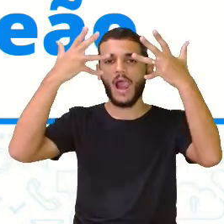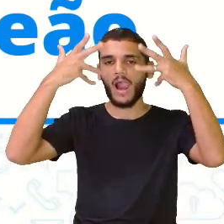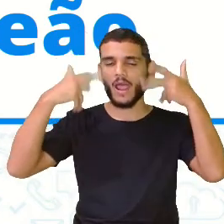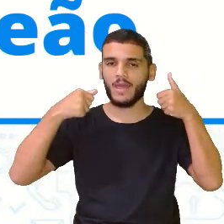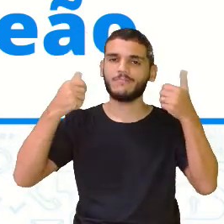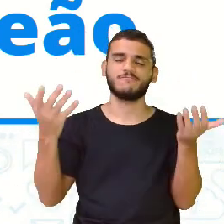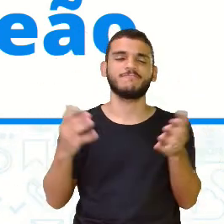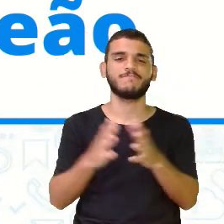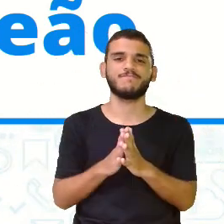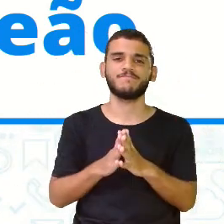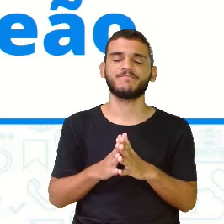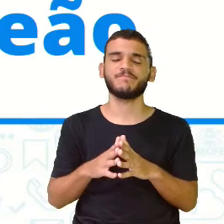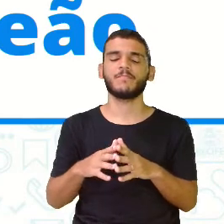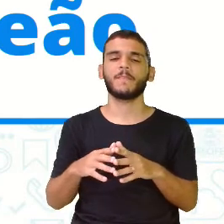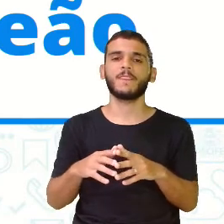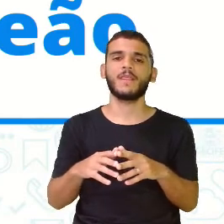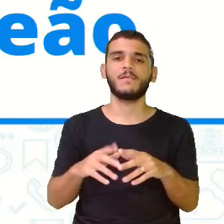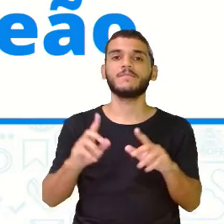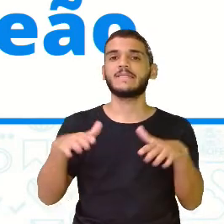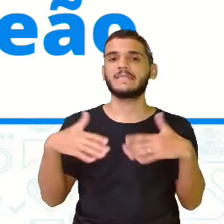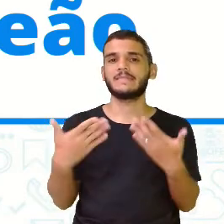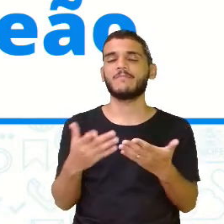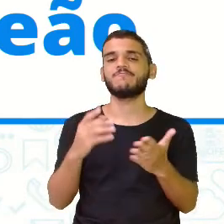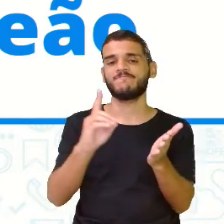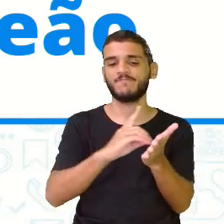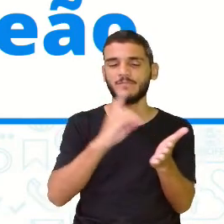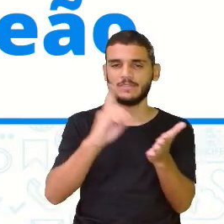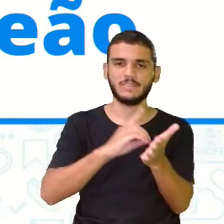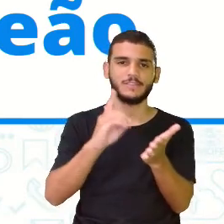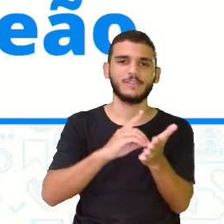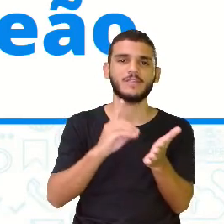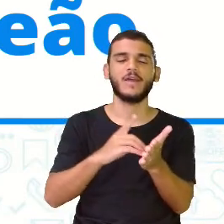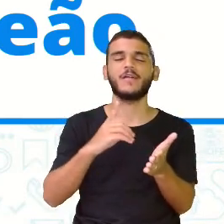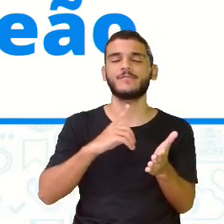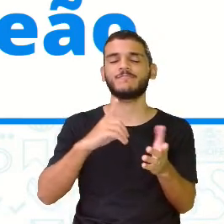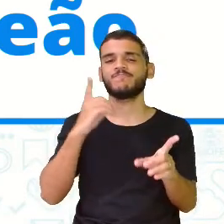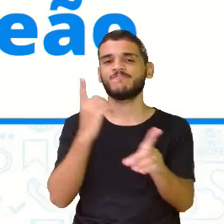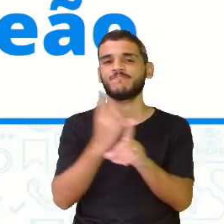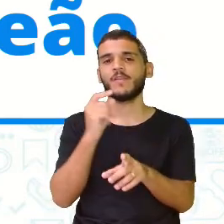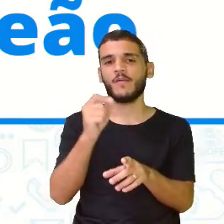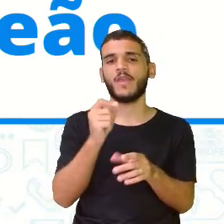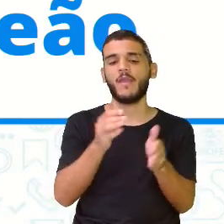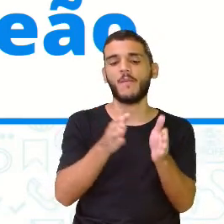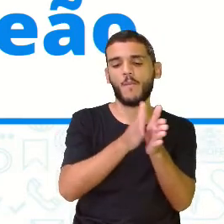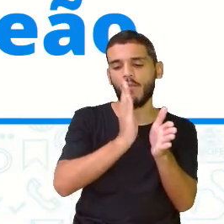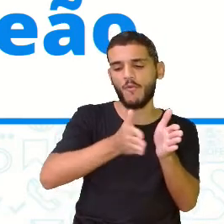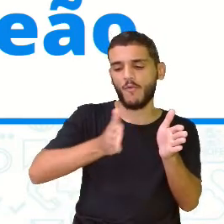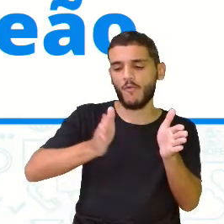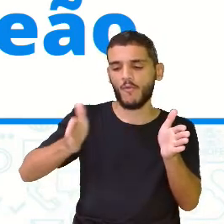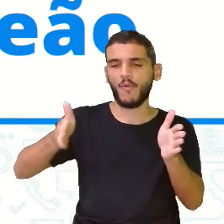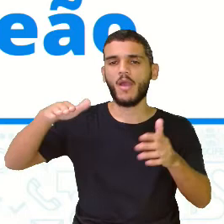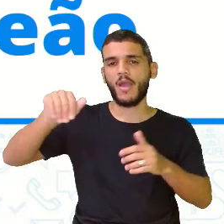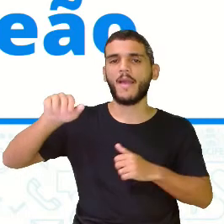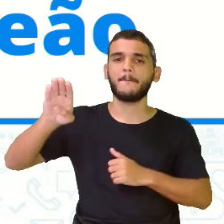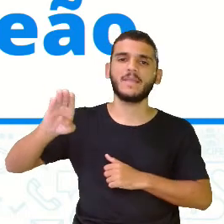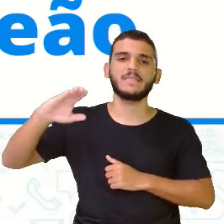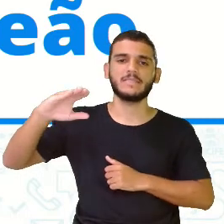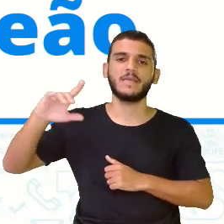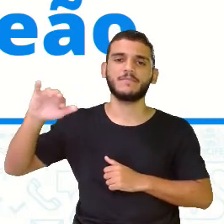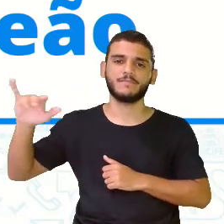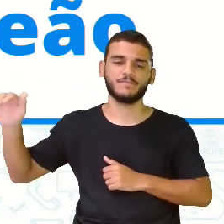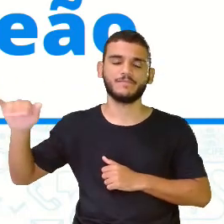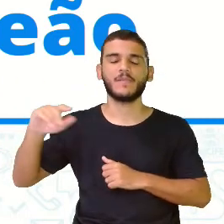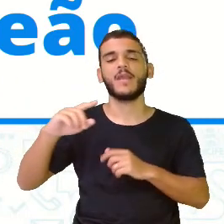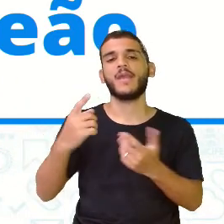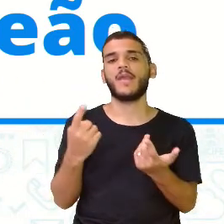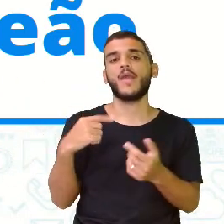e aí a gente encontraria no dicionário o leão. Então, veja que seguindo a ordem alfabética, eu vou